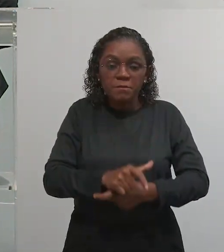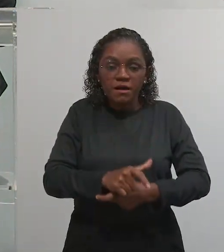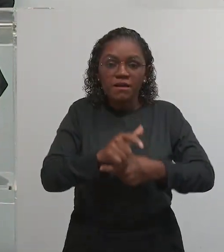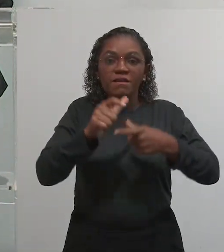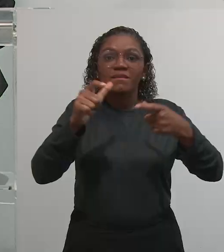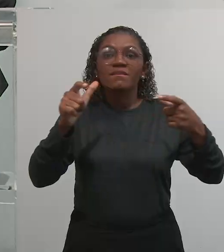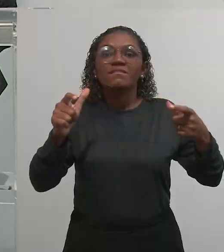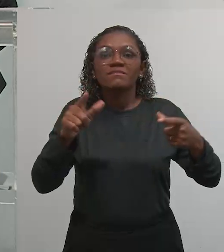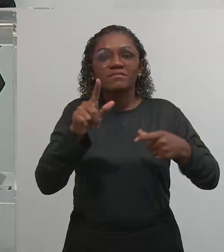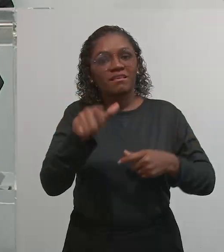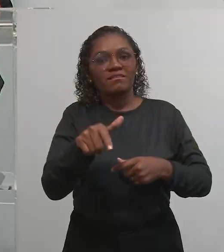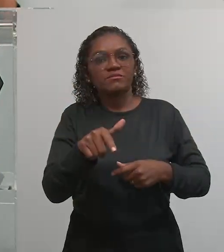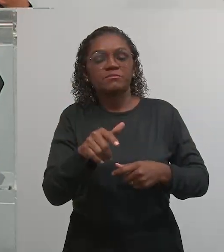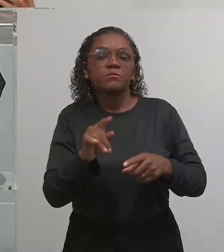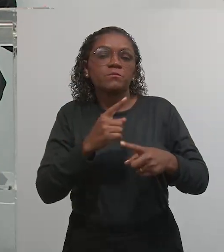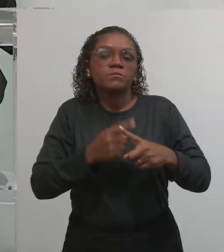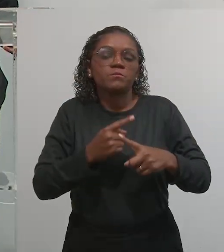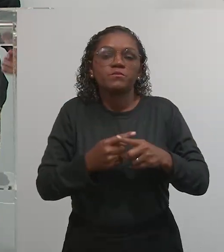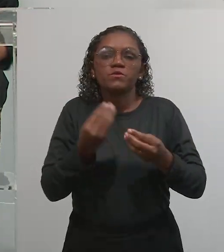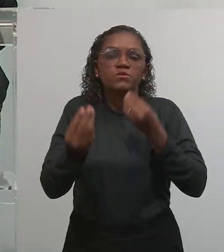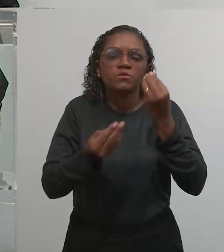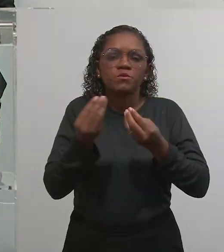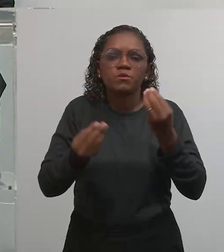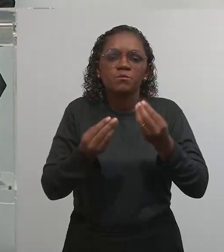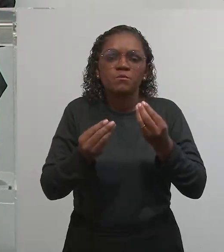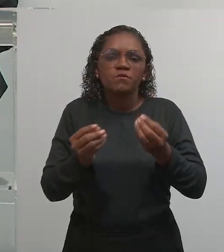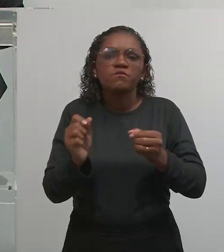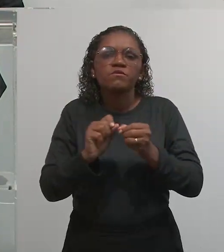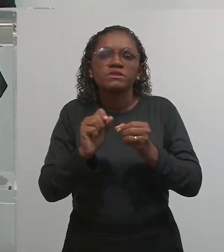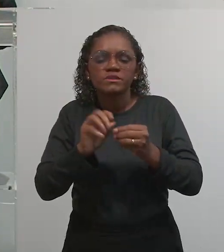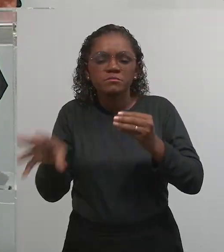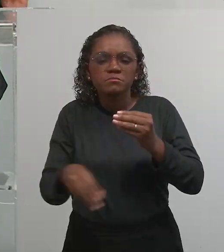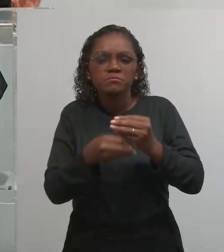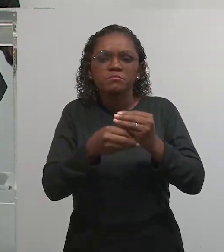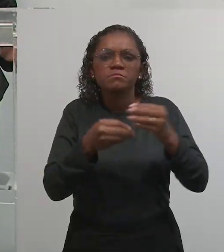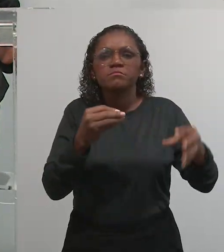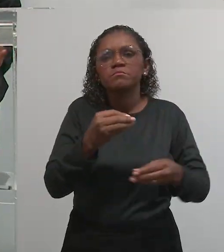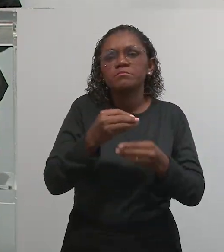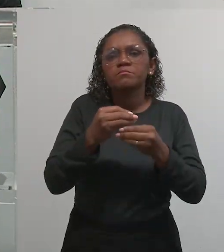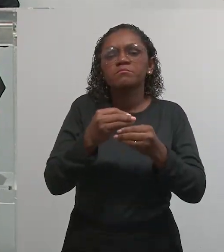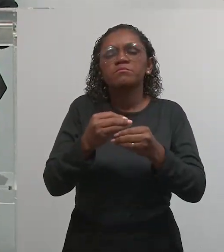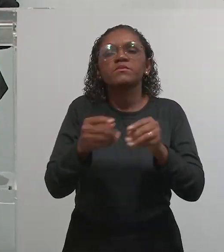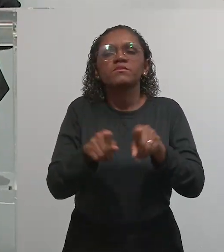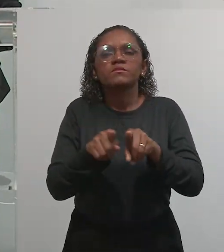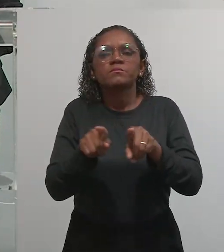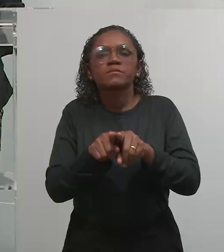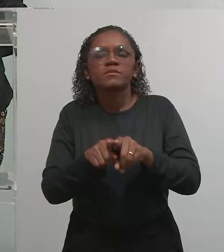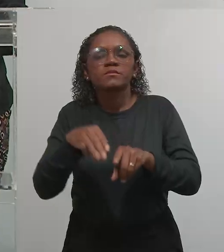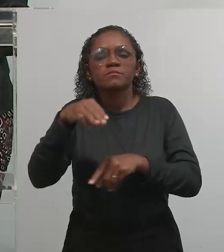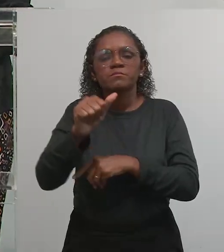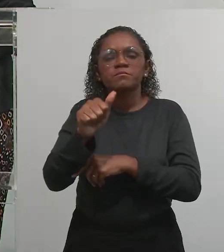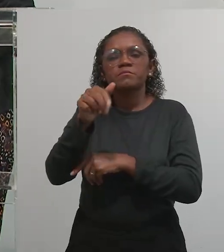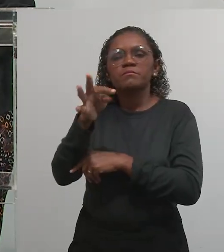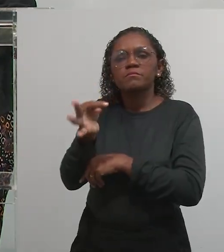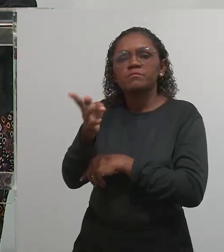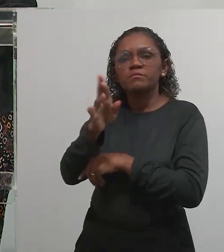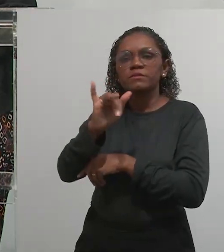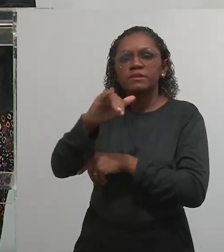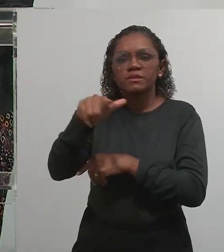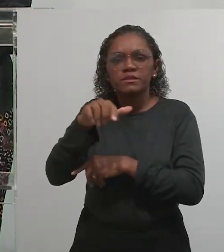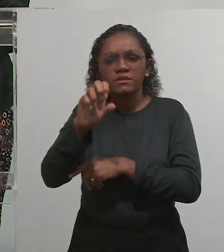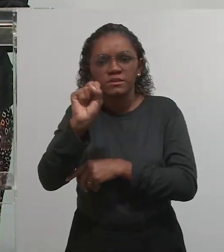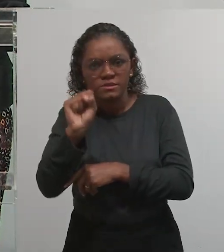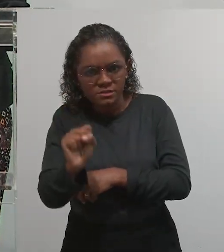são construídas as matrizes teóricas, as matrizes metodológicas de determinada área do